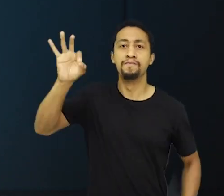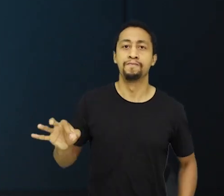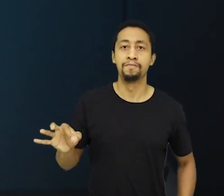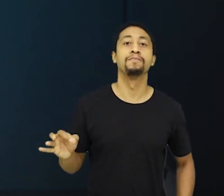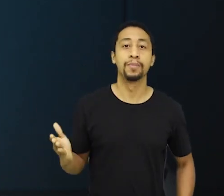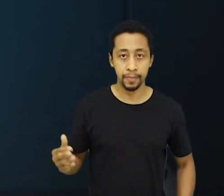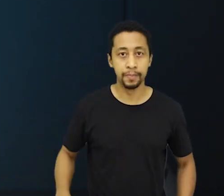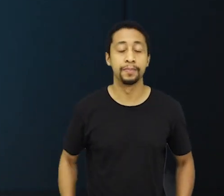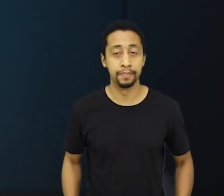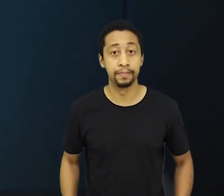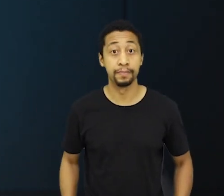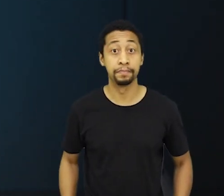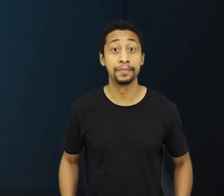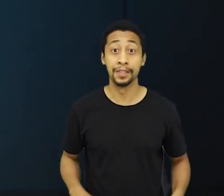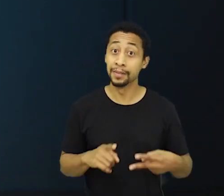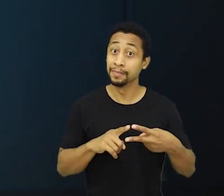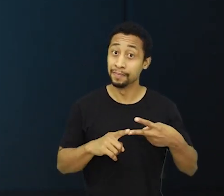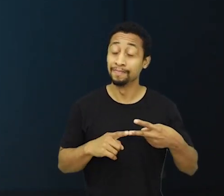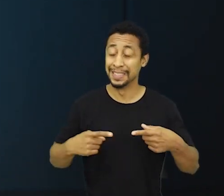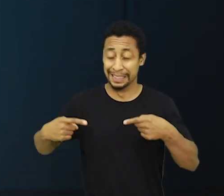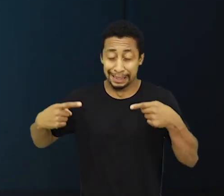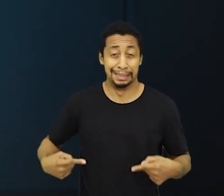E esses são os dois fatores.